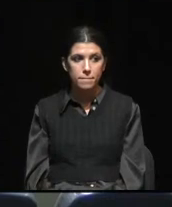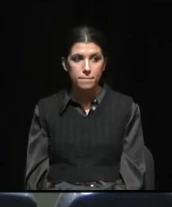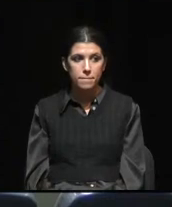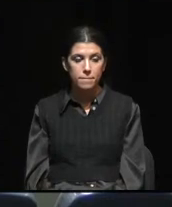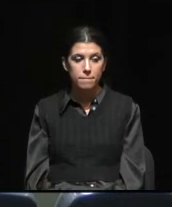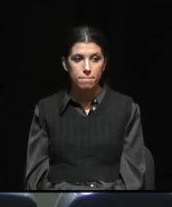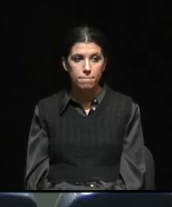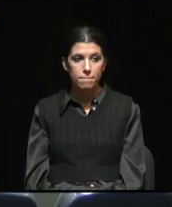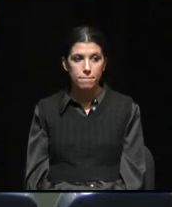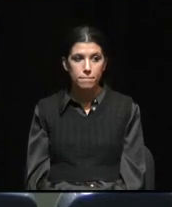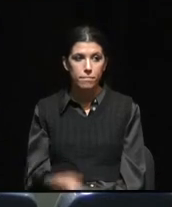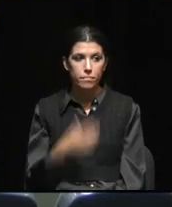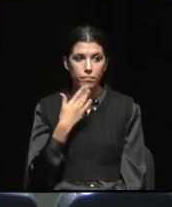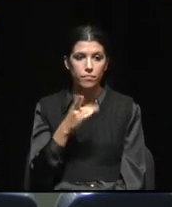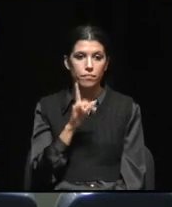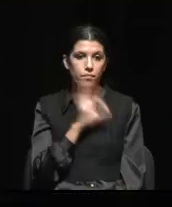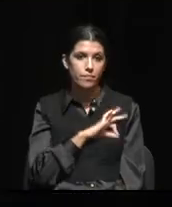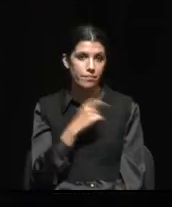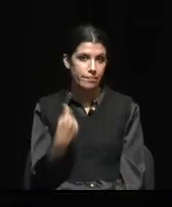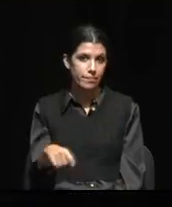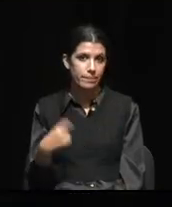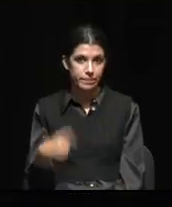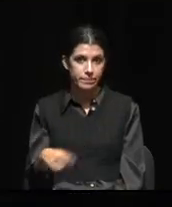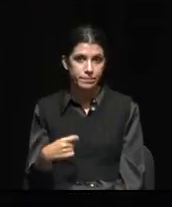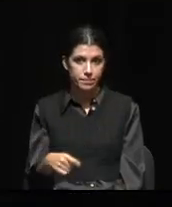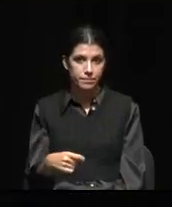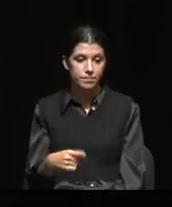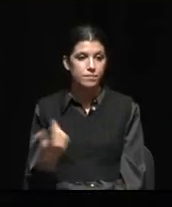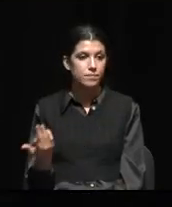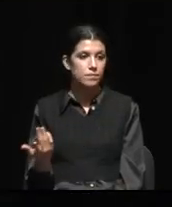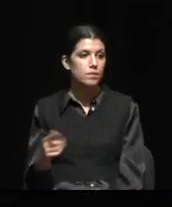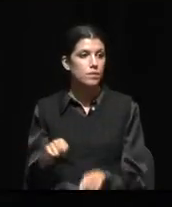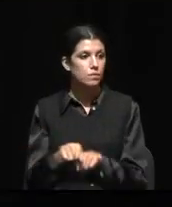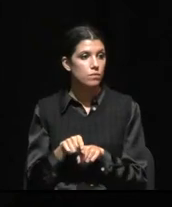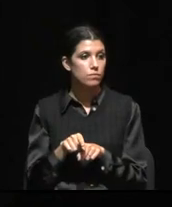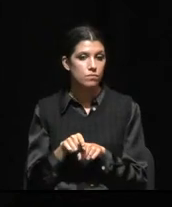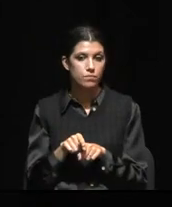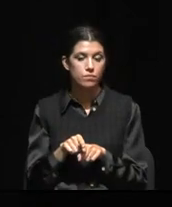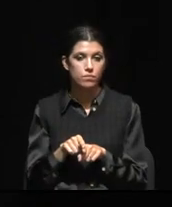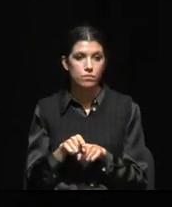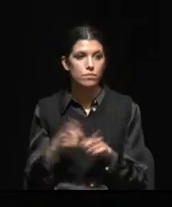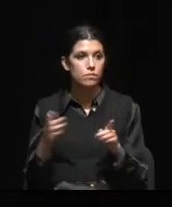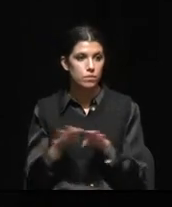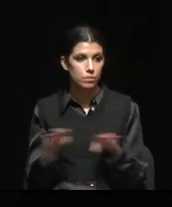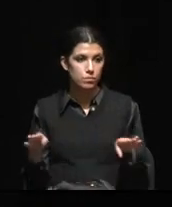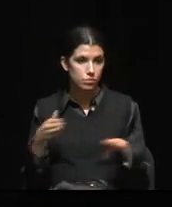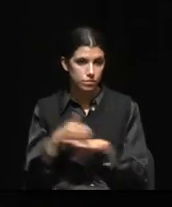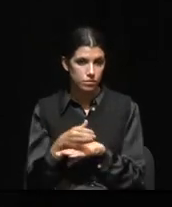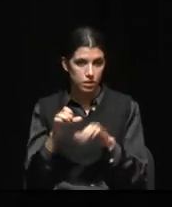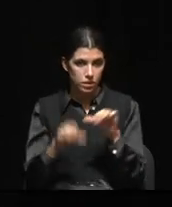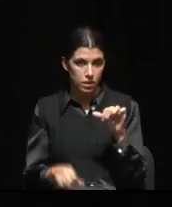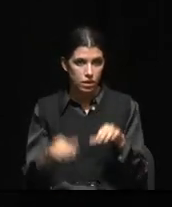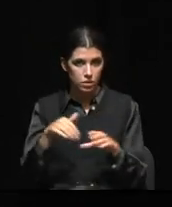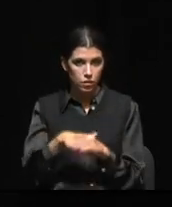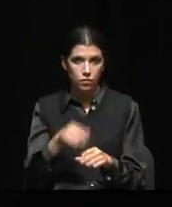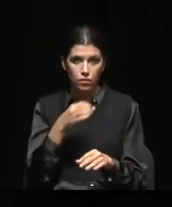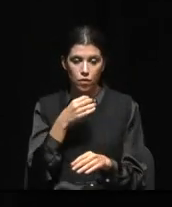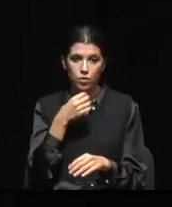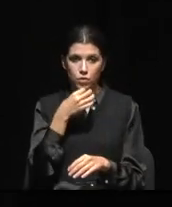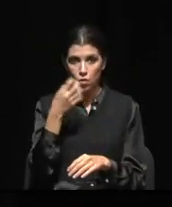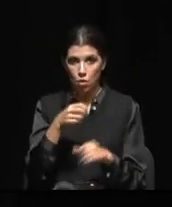esquerda Muito obrigado senhora Presidente eu vou usar aqui a a figura Regimento Deca de voto